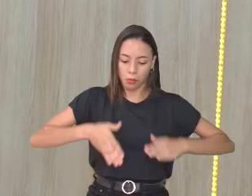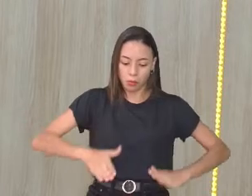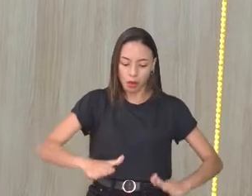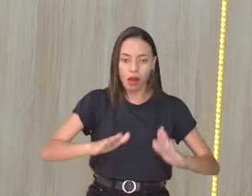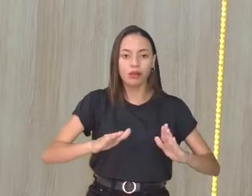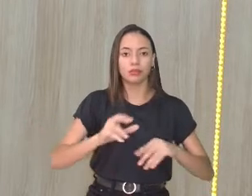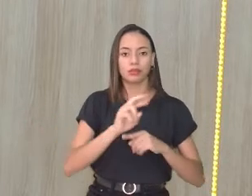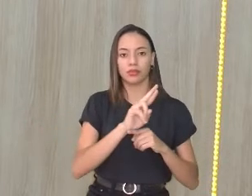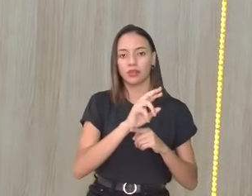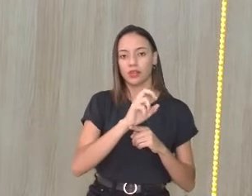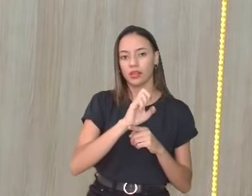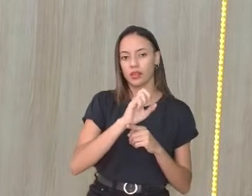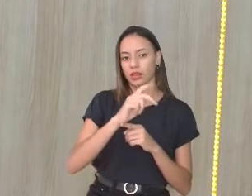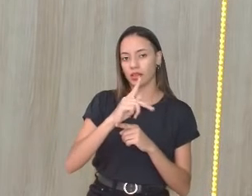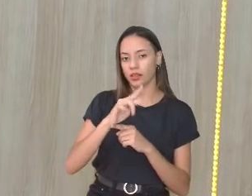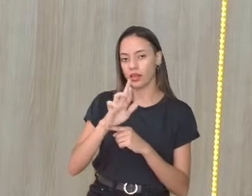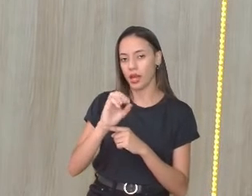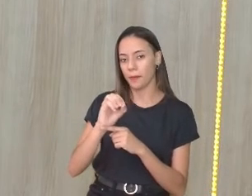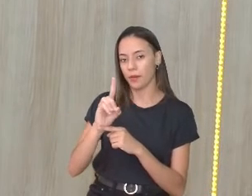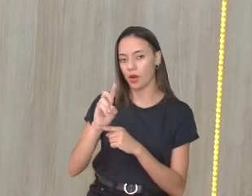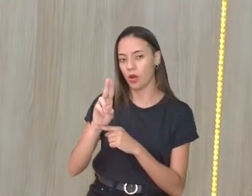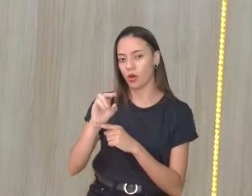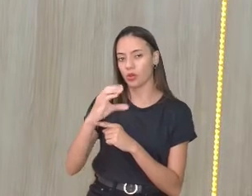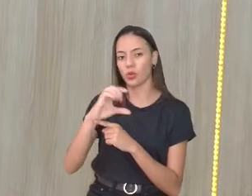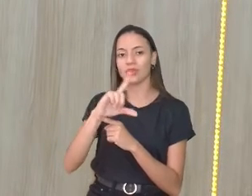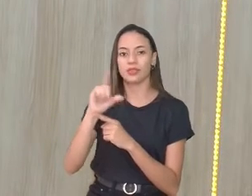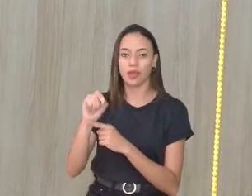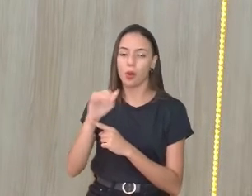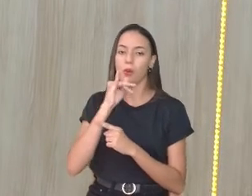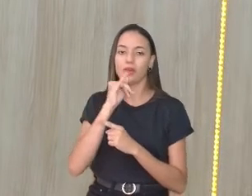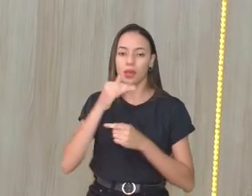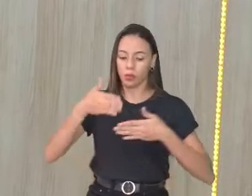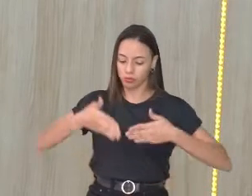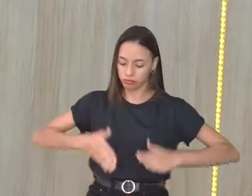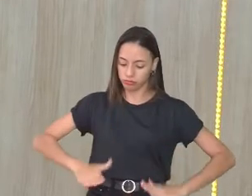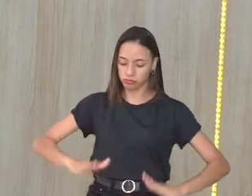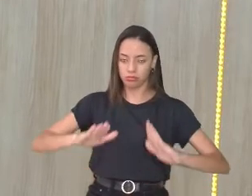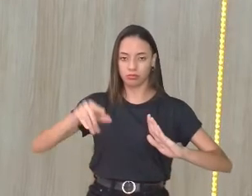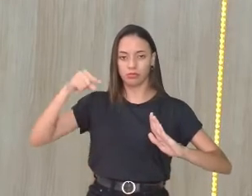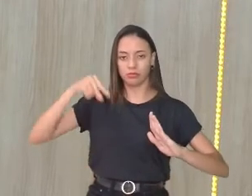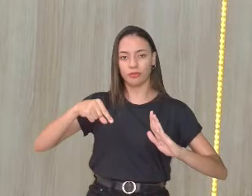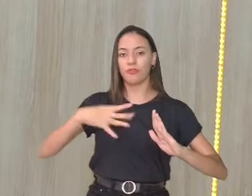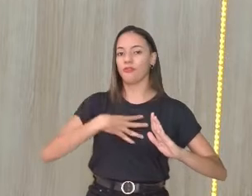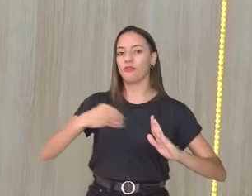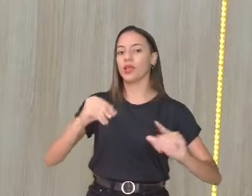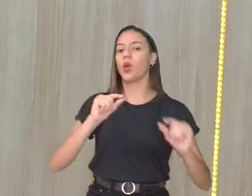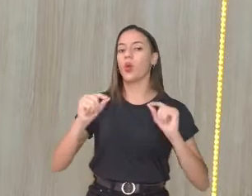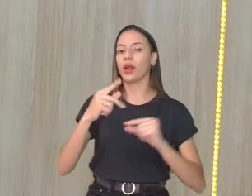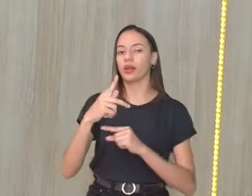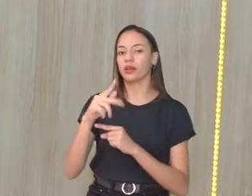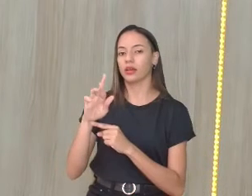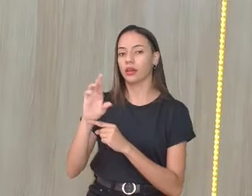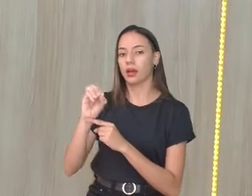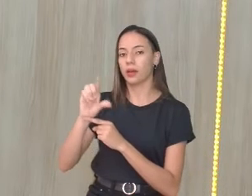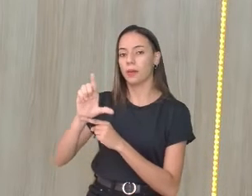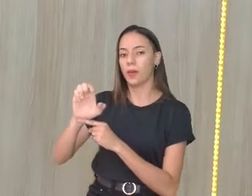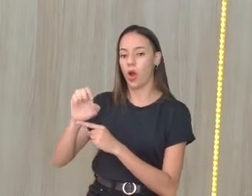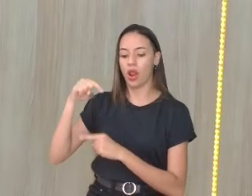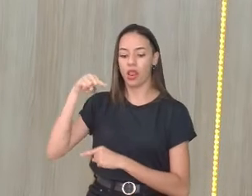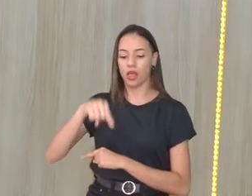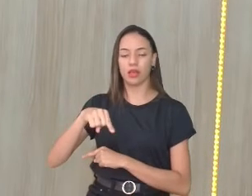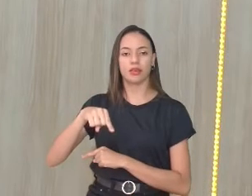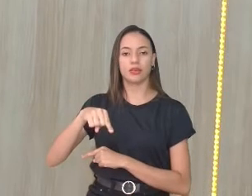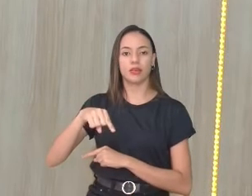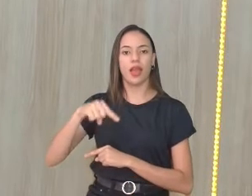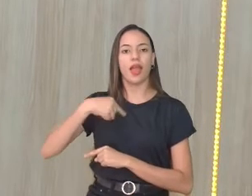reprodução que a gente vai gerar os filhos, né? Que são a prole, não é isso? E a partir desses filhos é que a gente está